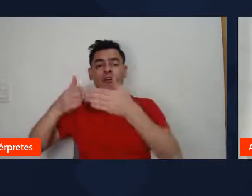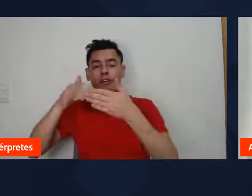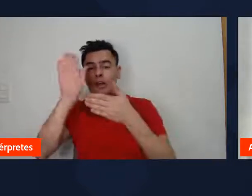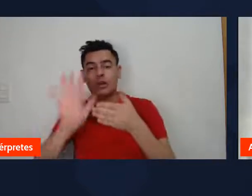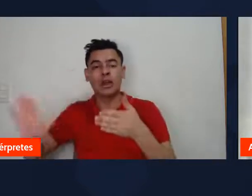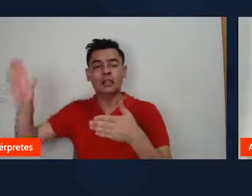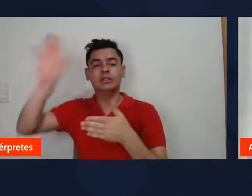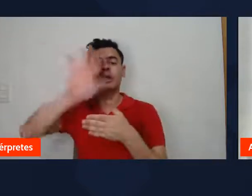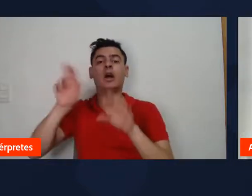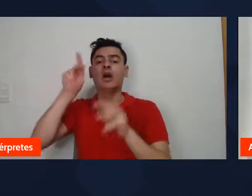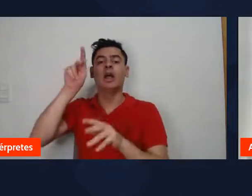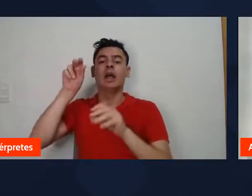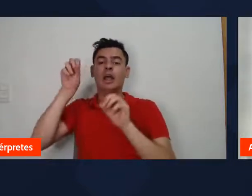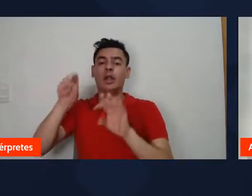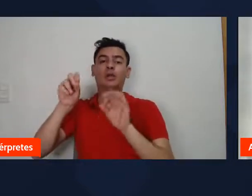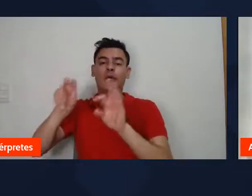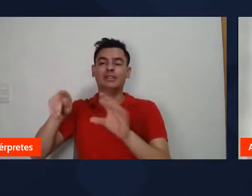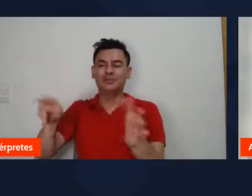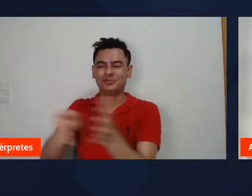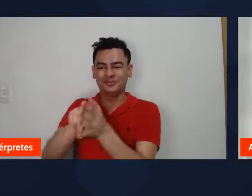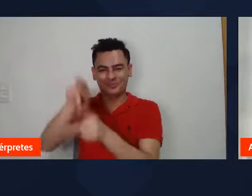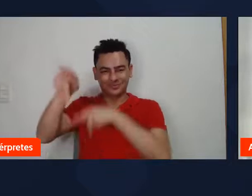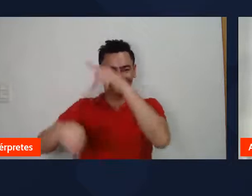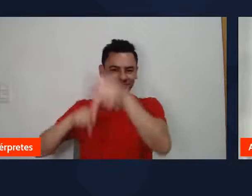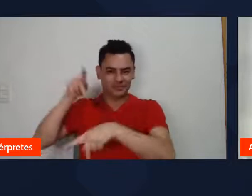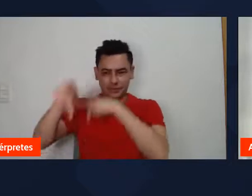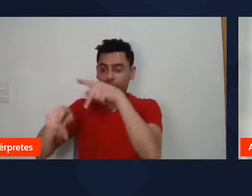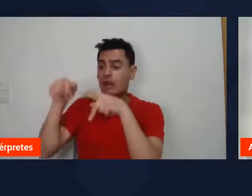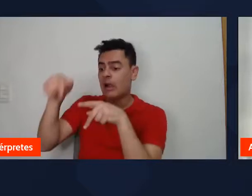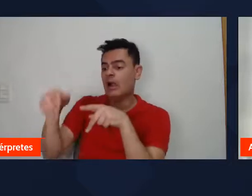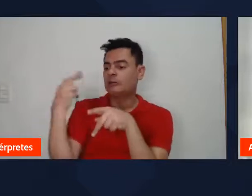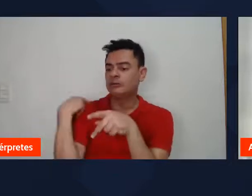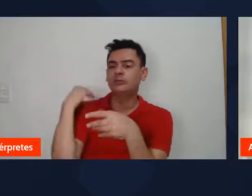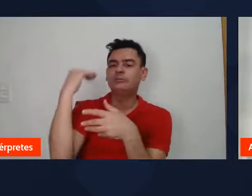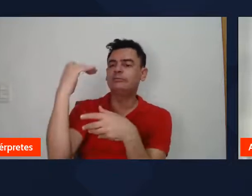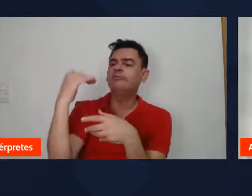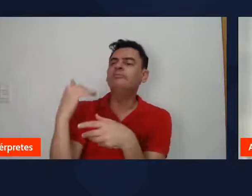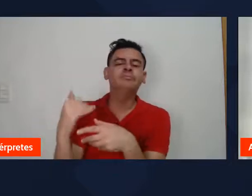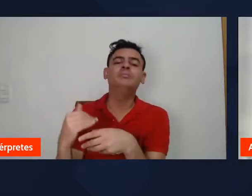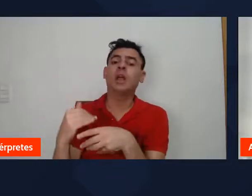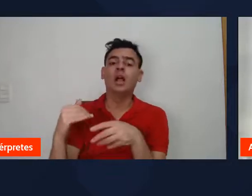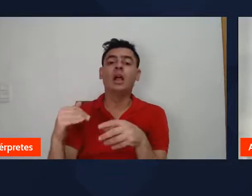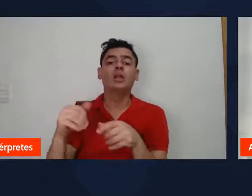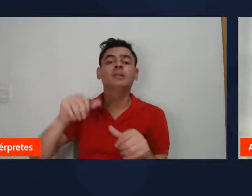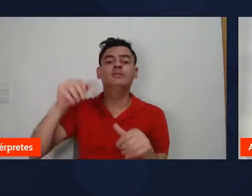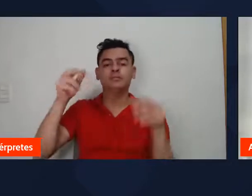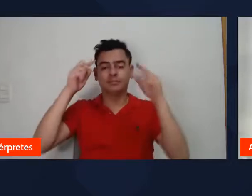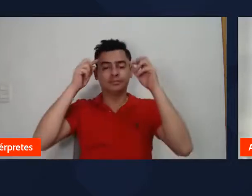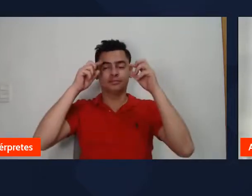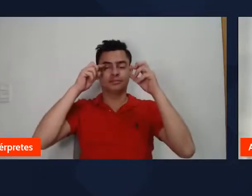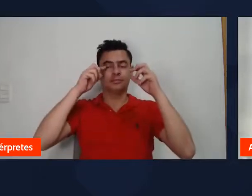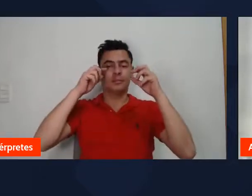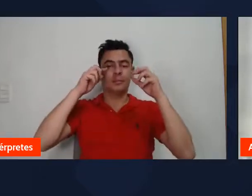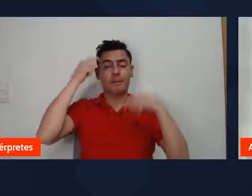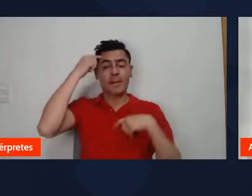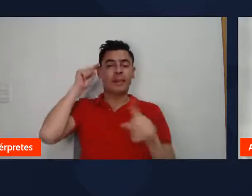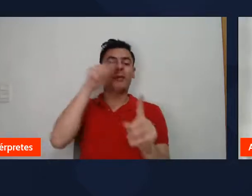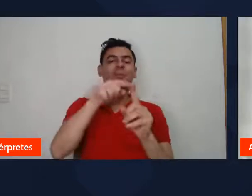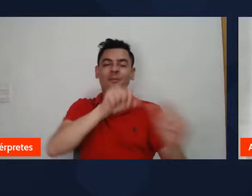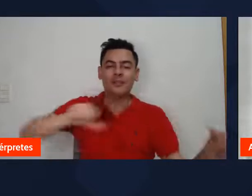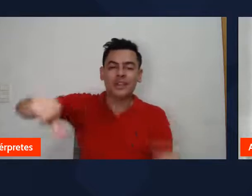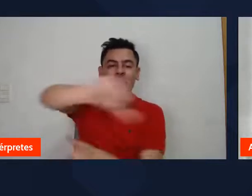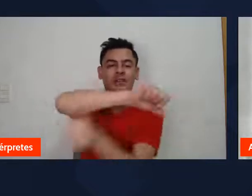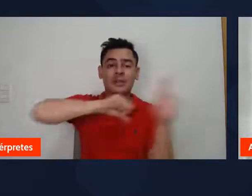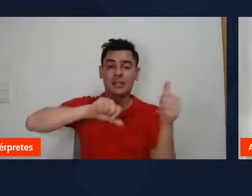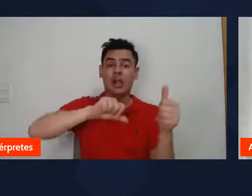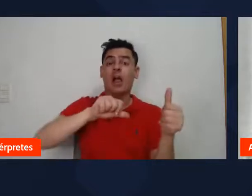como instâncias propositivas e comprometidas com a transformação, como nos lembra Paulo Freire. A educação não transforma